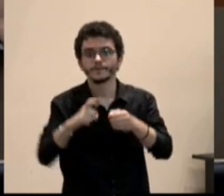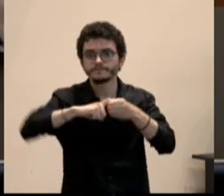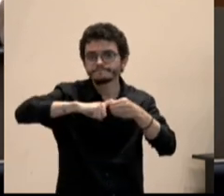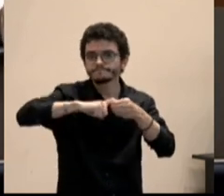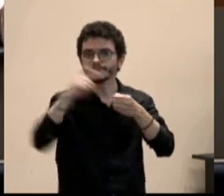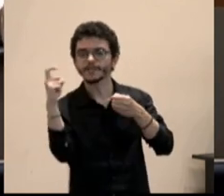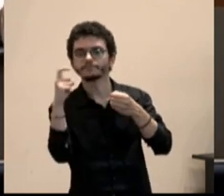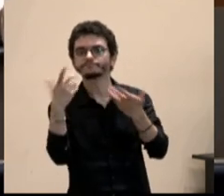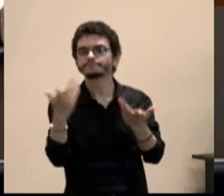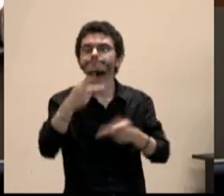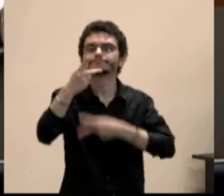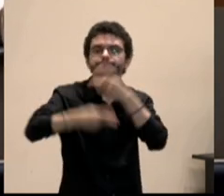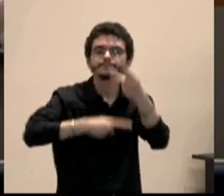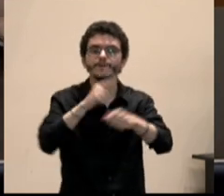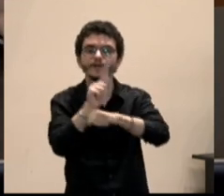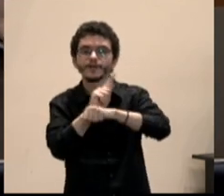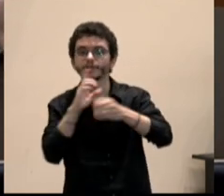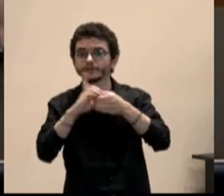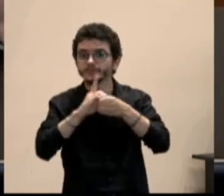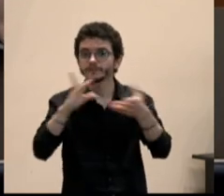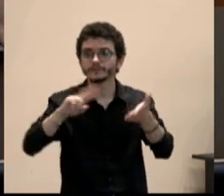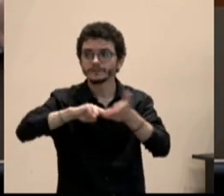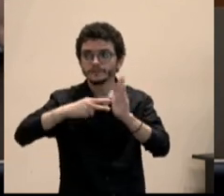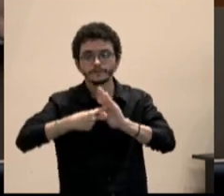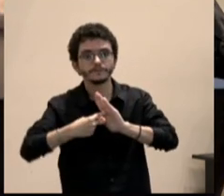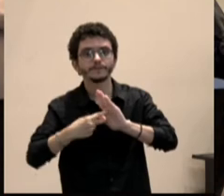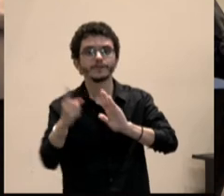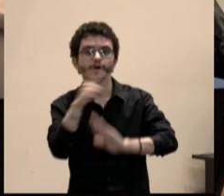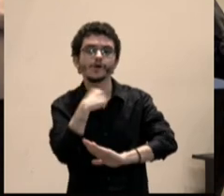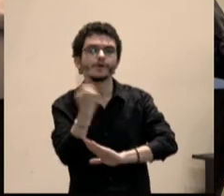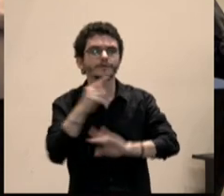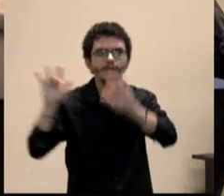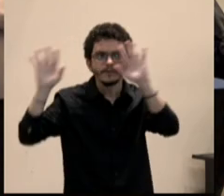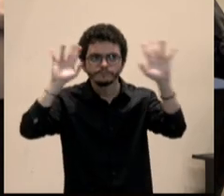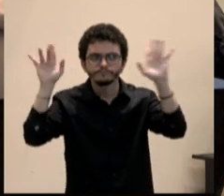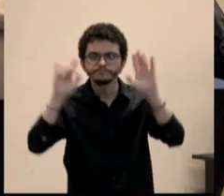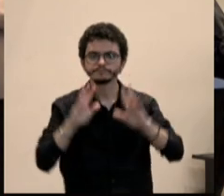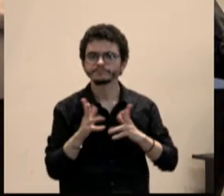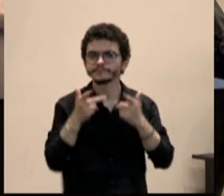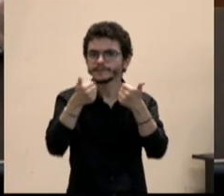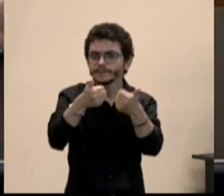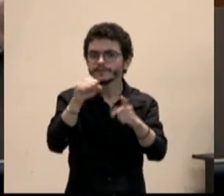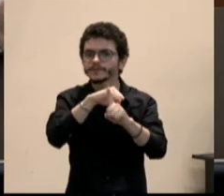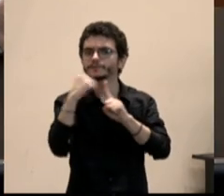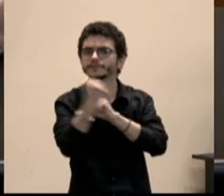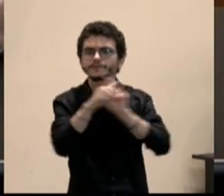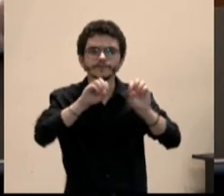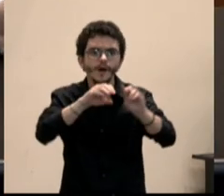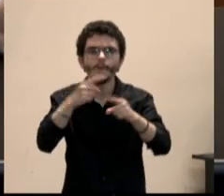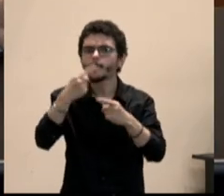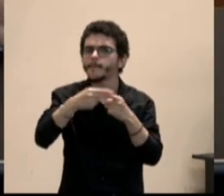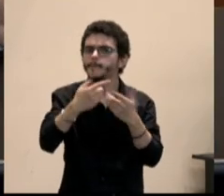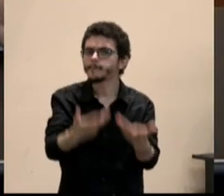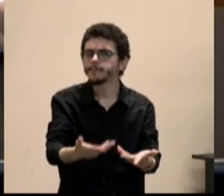Então, falar de gestão democrática significa quando nós pensamos a qualidade social da educação. Por quê? Porque